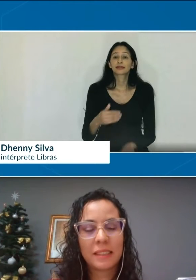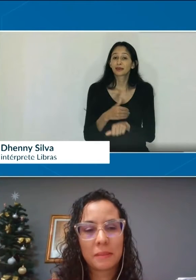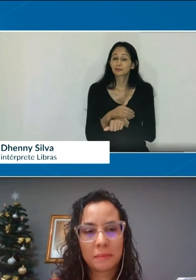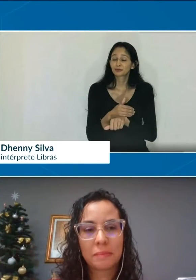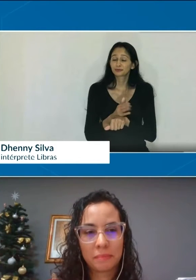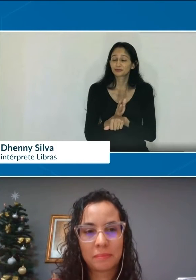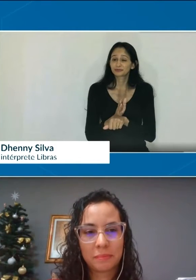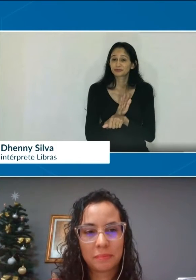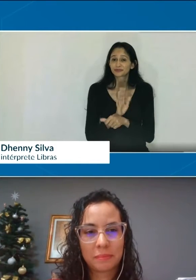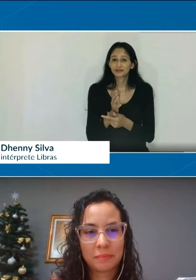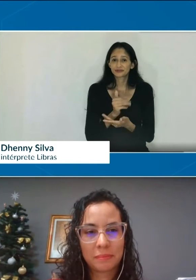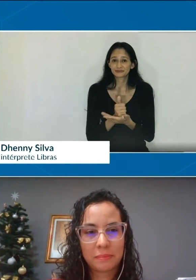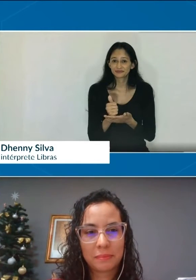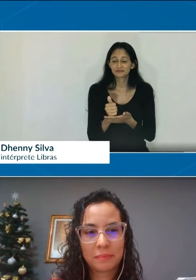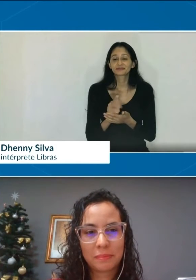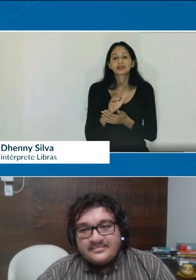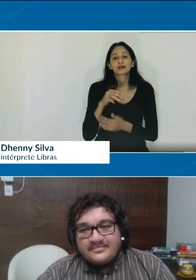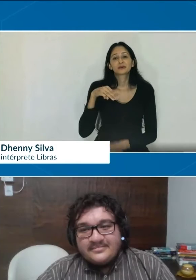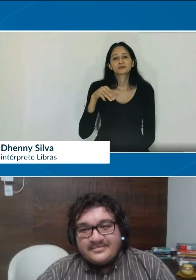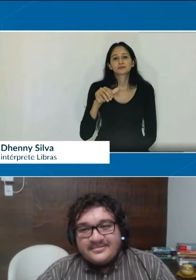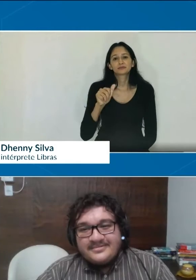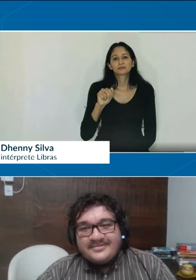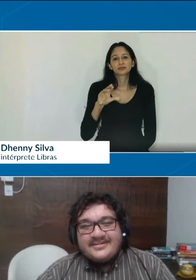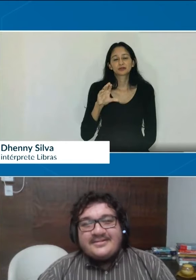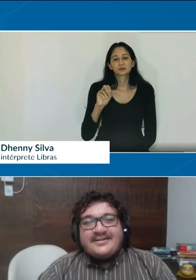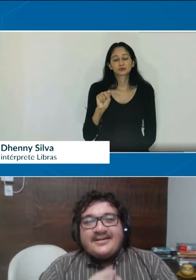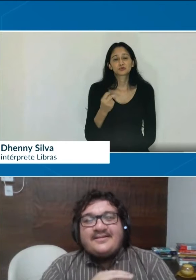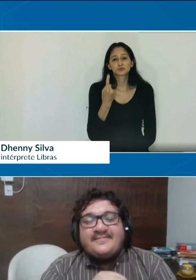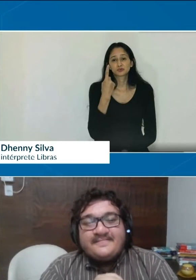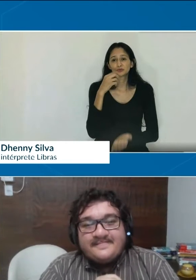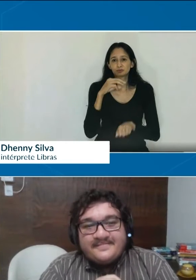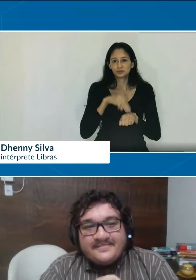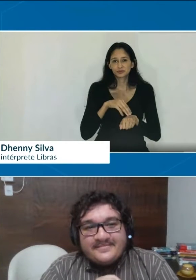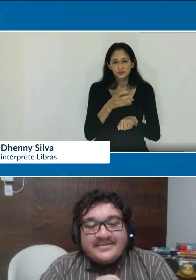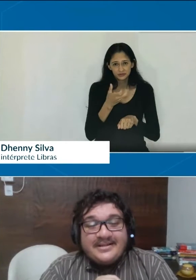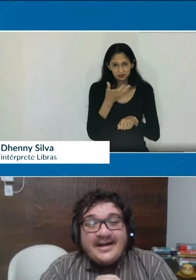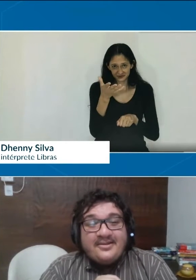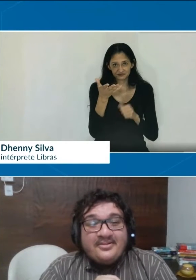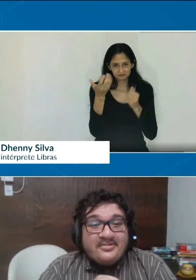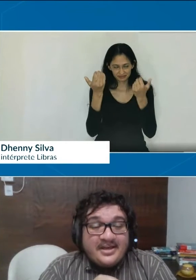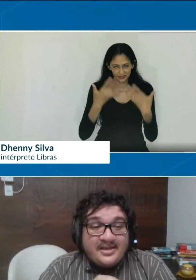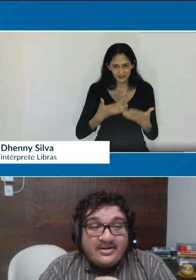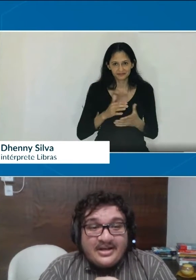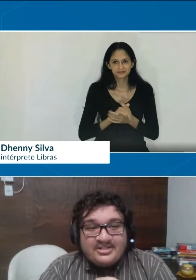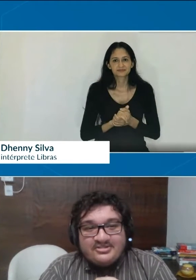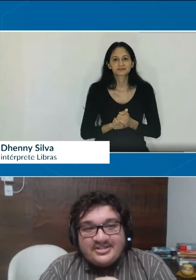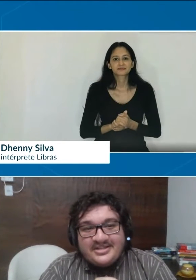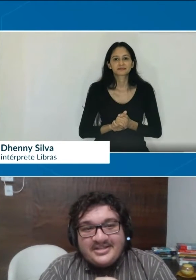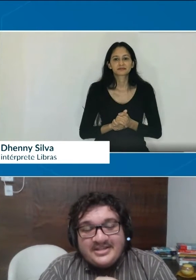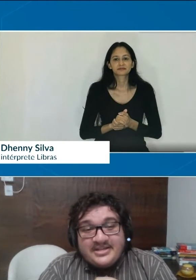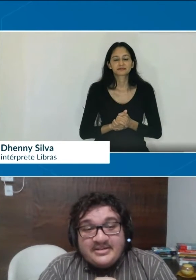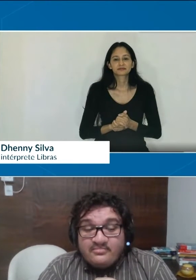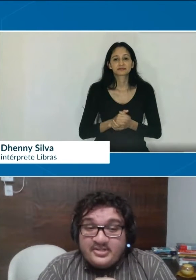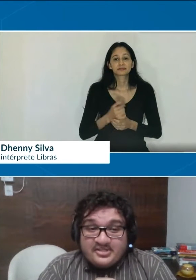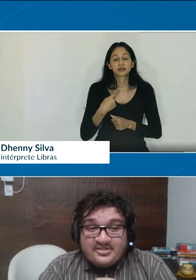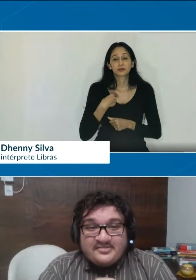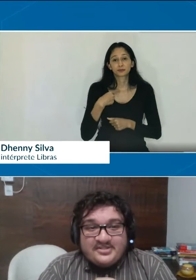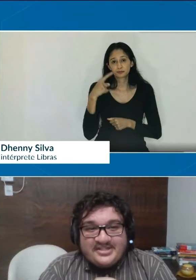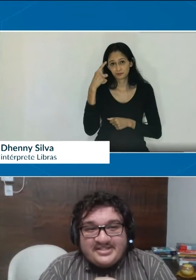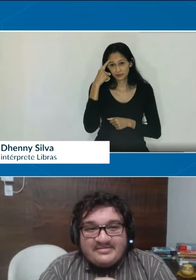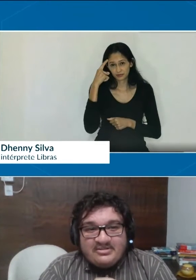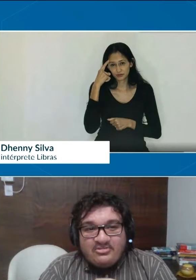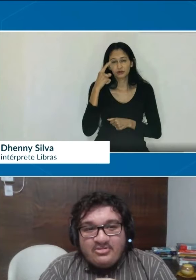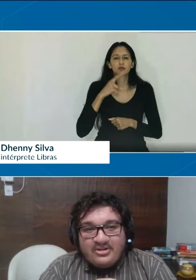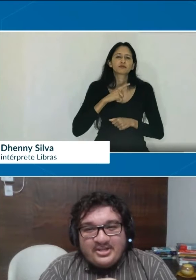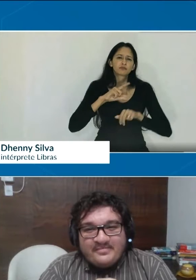está esgotado. Já, Marcos, eu tenho 1 minuto, mas eu queria ouvir você. Claro, não. Eu acho que muitas coisas